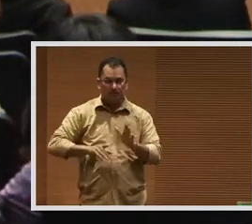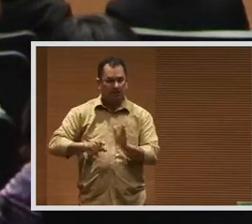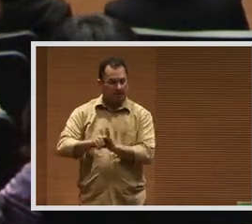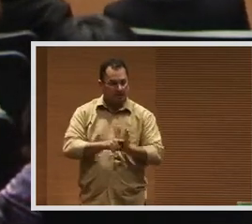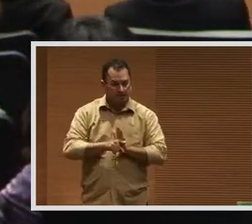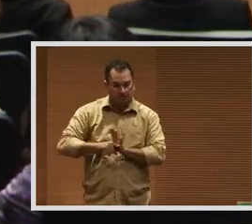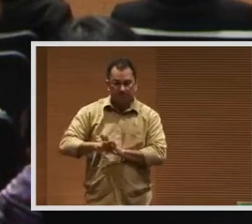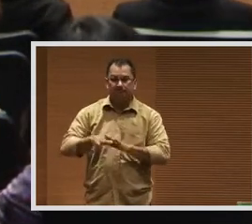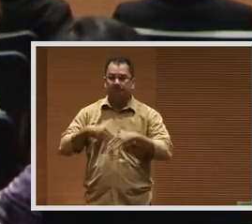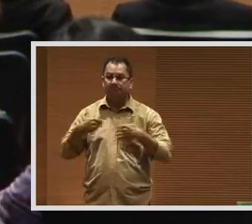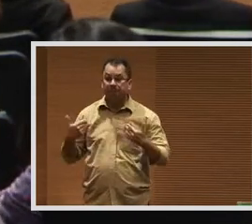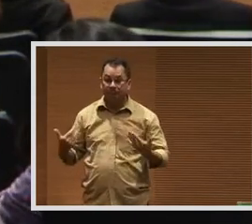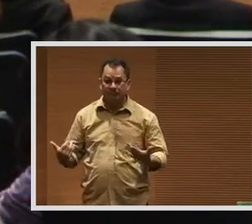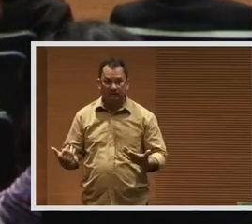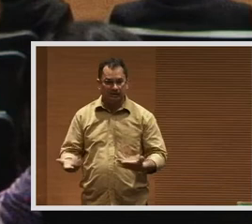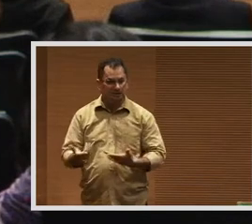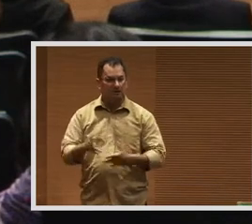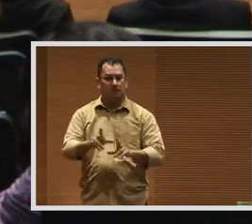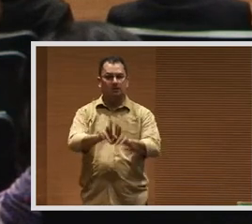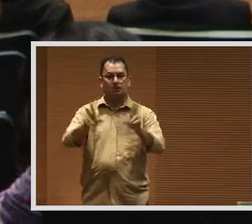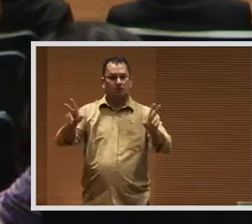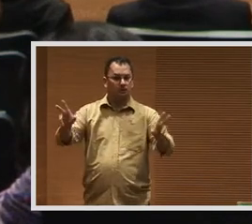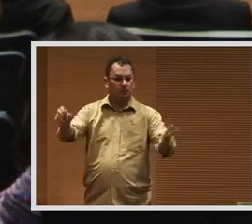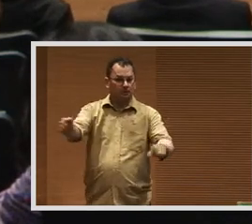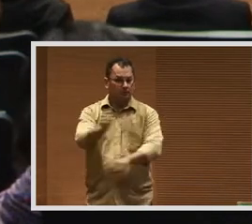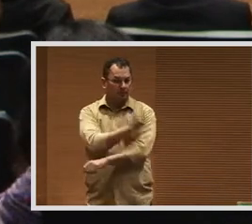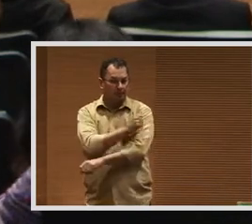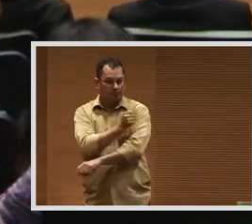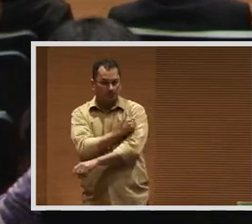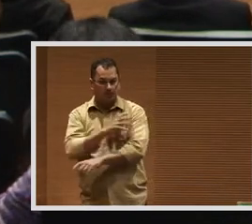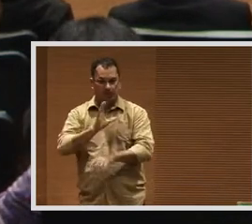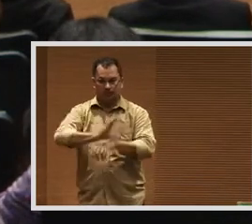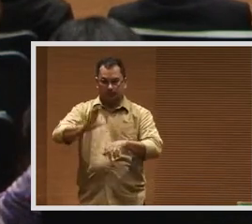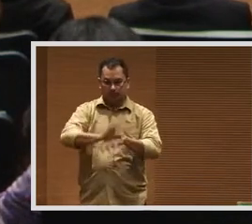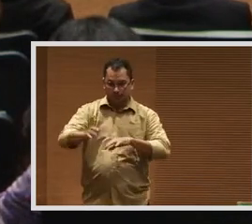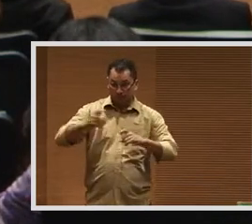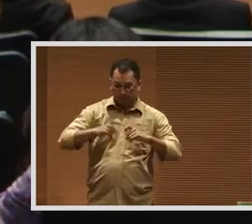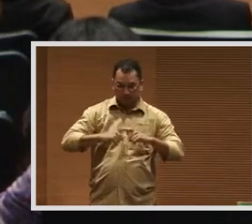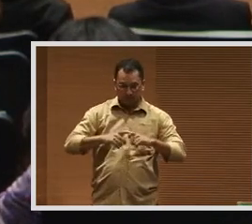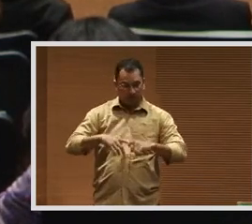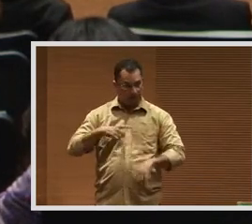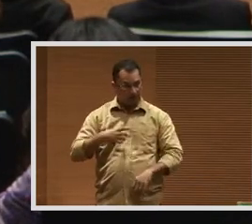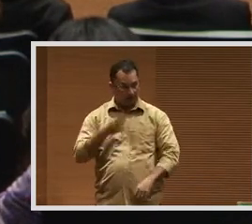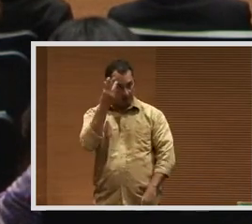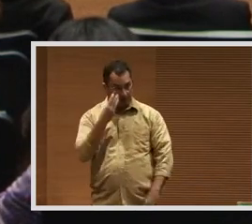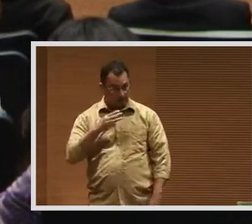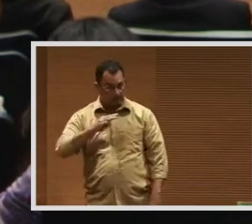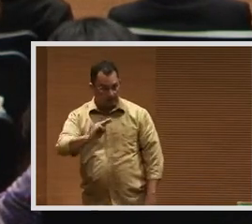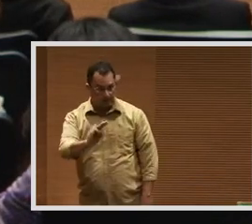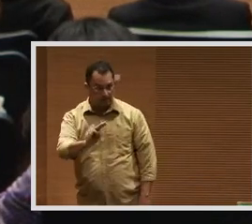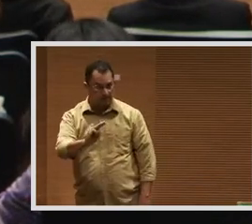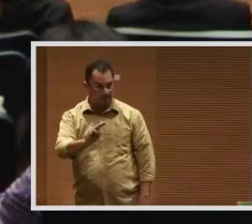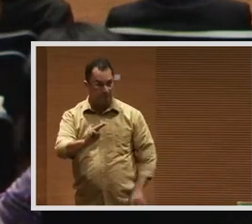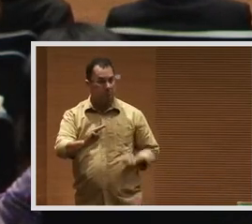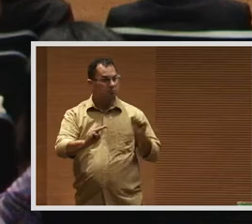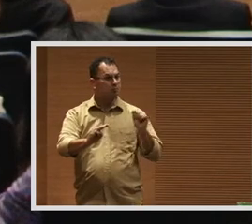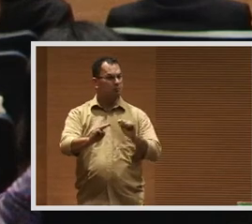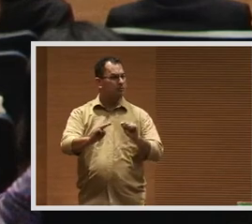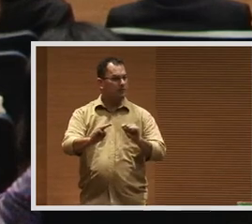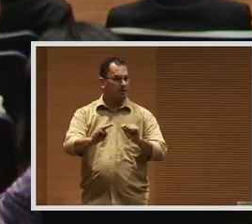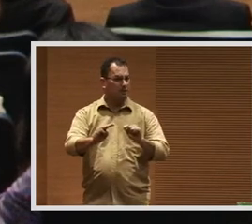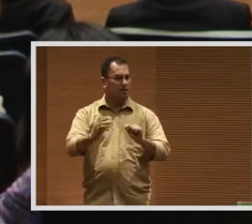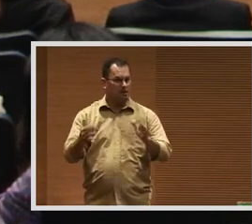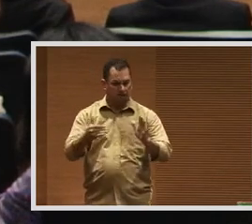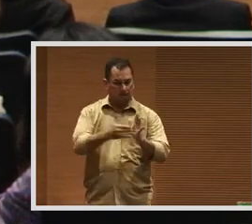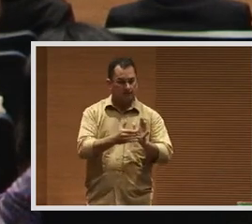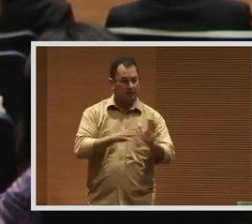ela colocou a questão dos alunos do curso de medicina, que eles têm 3 semanas, né, alunos no